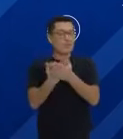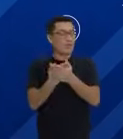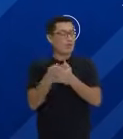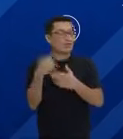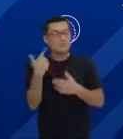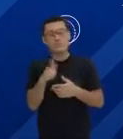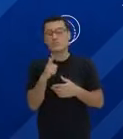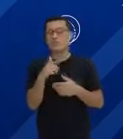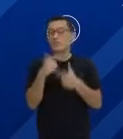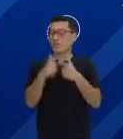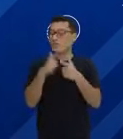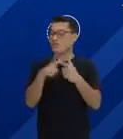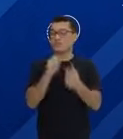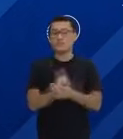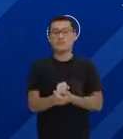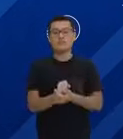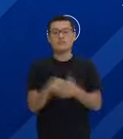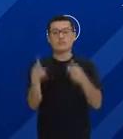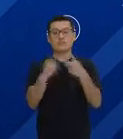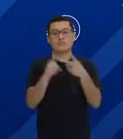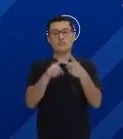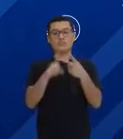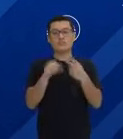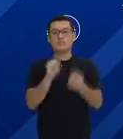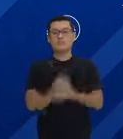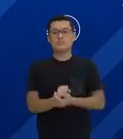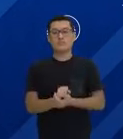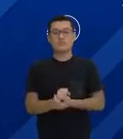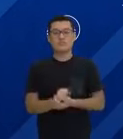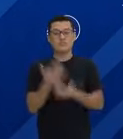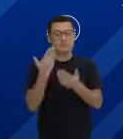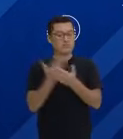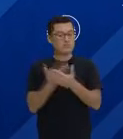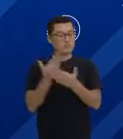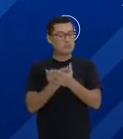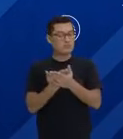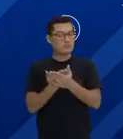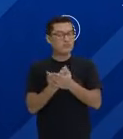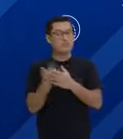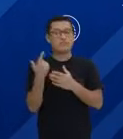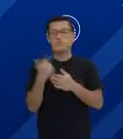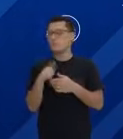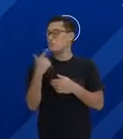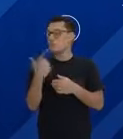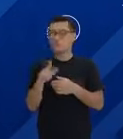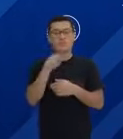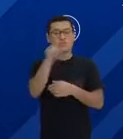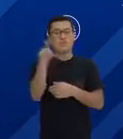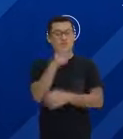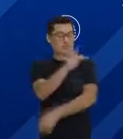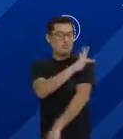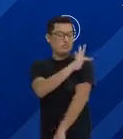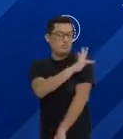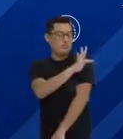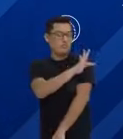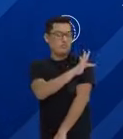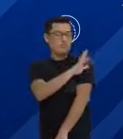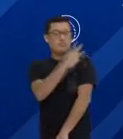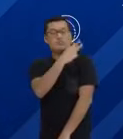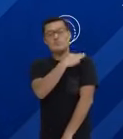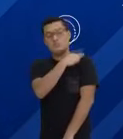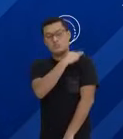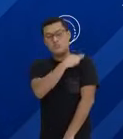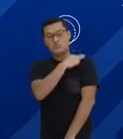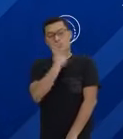se preocupe quanto a isso houve a questão é do nivelamento Então nossa ela não tem esse nivelamento você quer do ensino fundamental do ensino